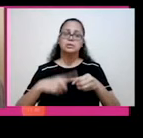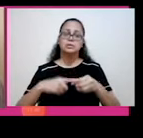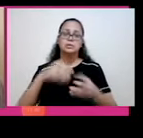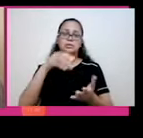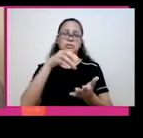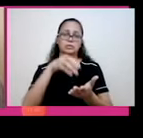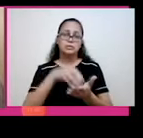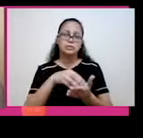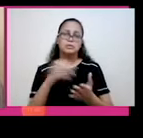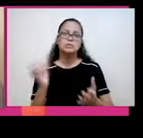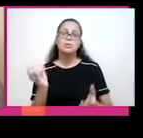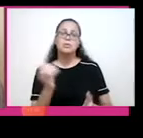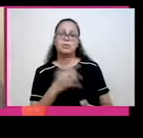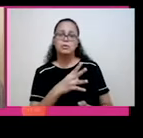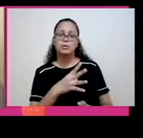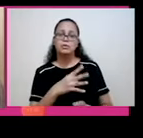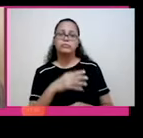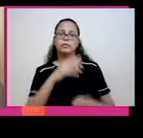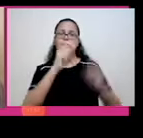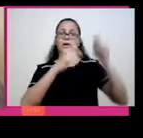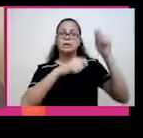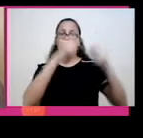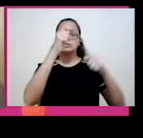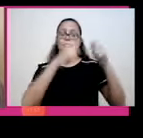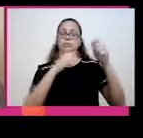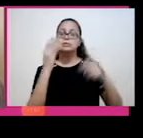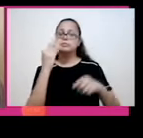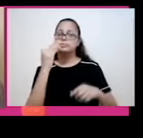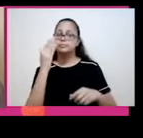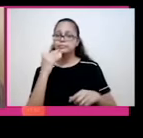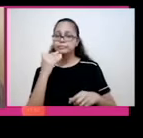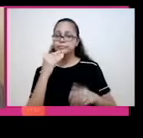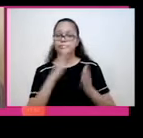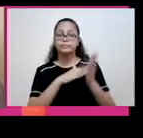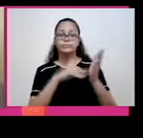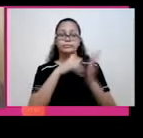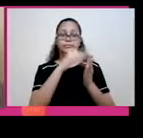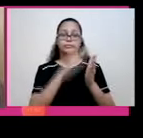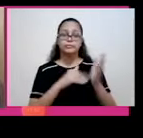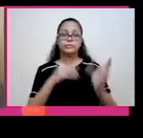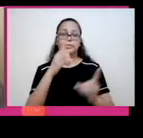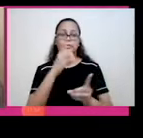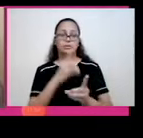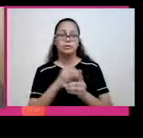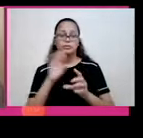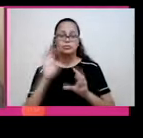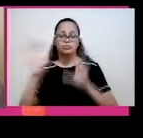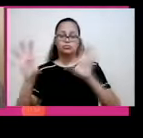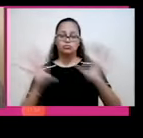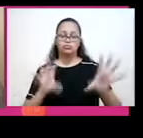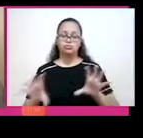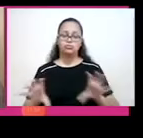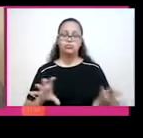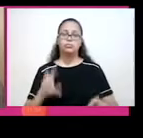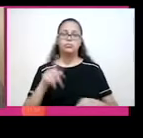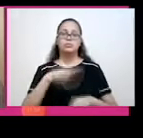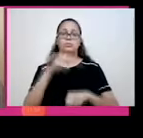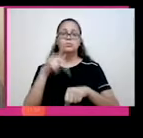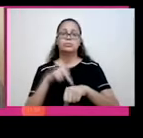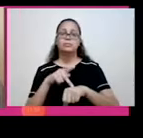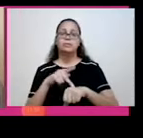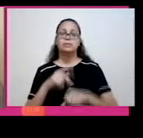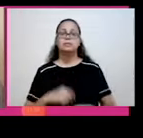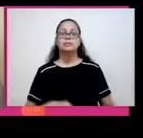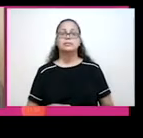são centros recentes. As indústrias alimentícias e artesanais, elas encontram-se espalhadas por todo o país, então não tem uma